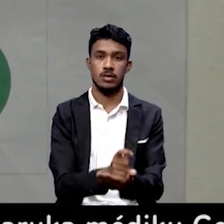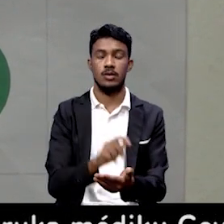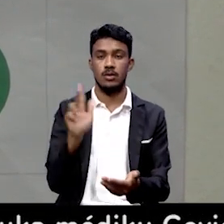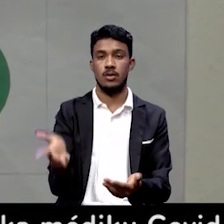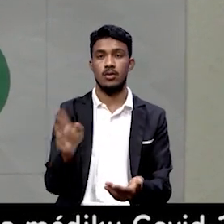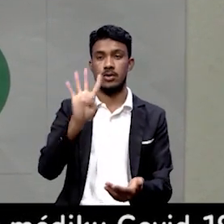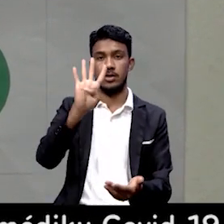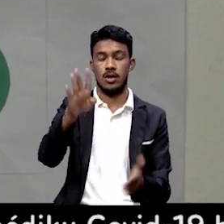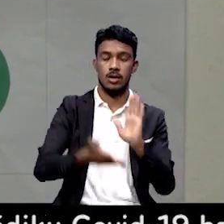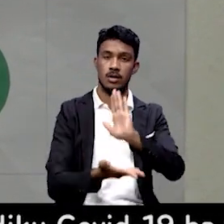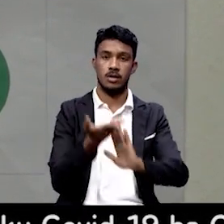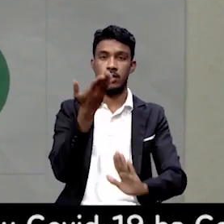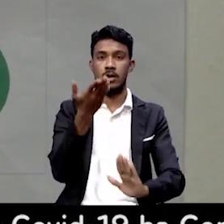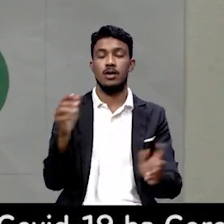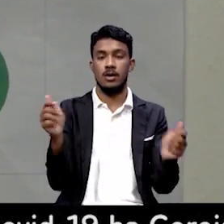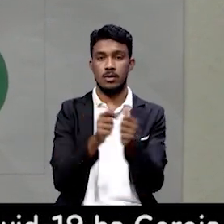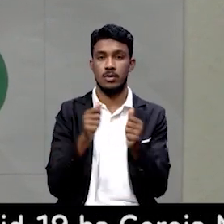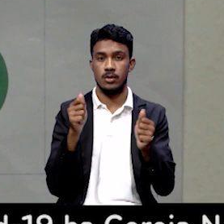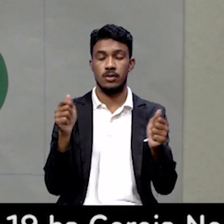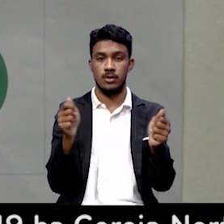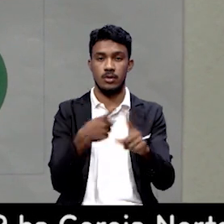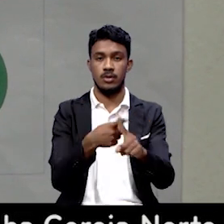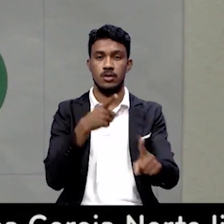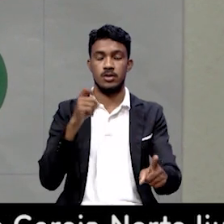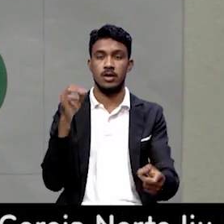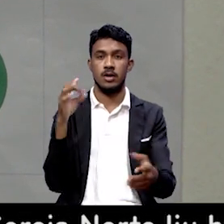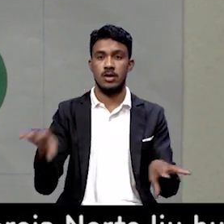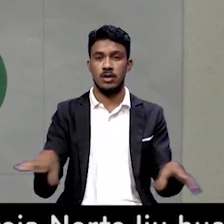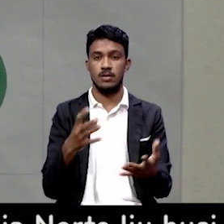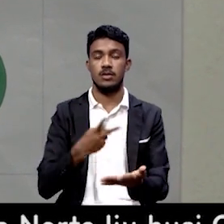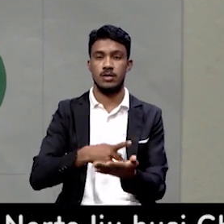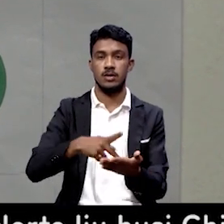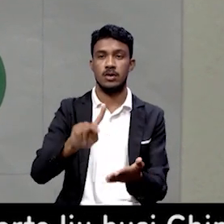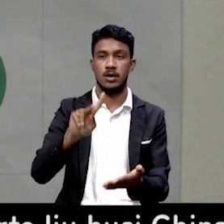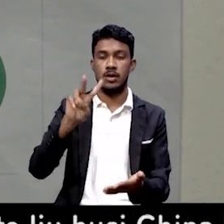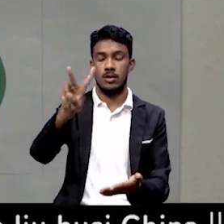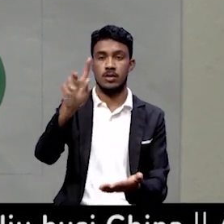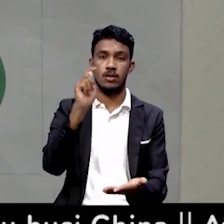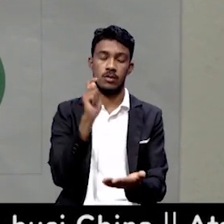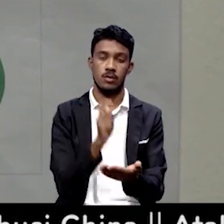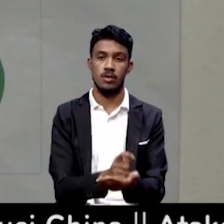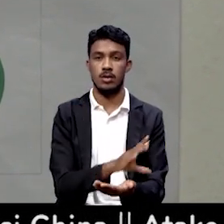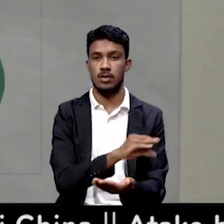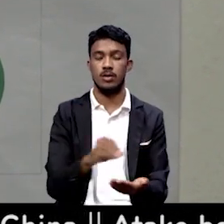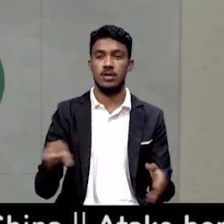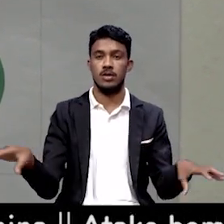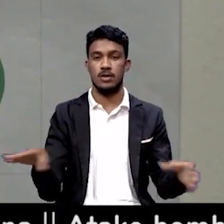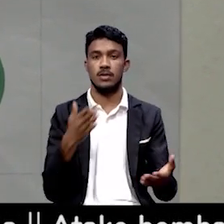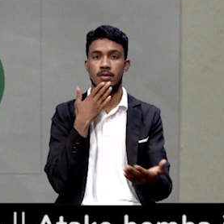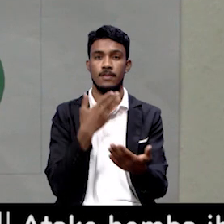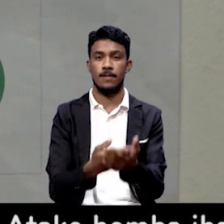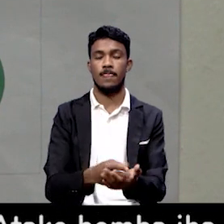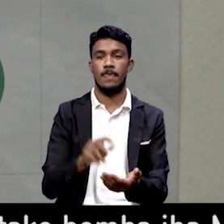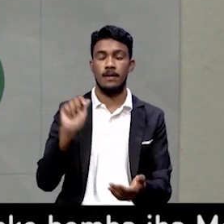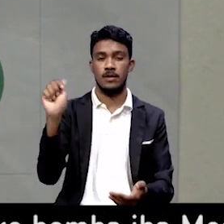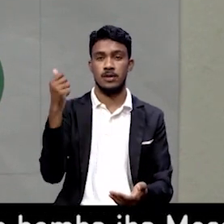resing hatliu, composto husi, salário vencimento tokon rua resing, bens e serviço tokon